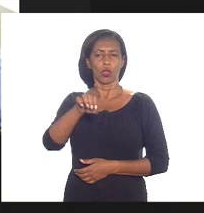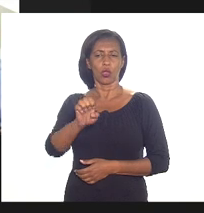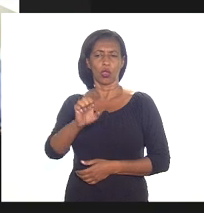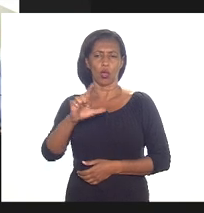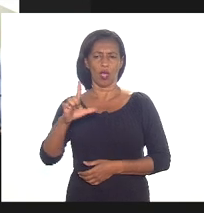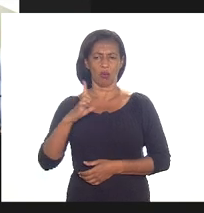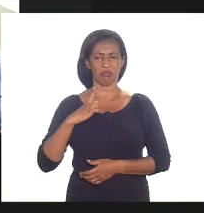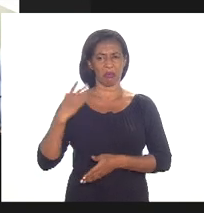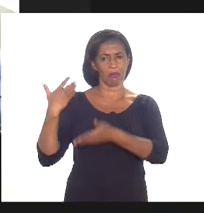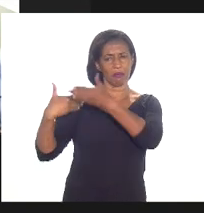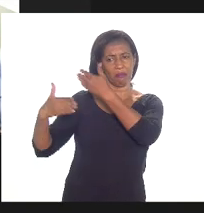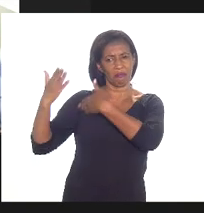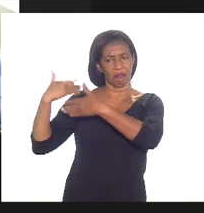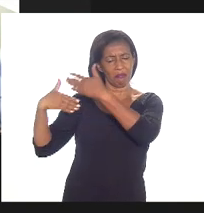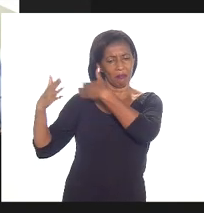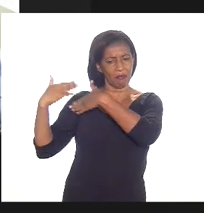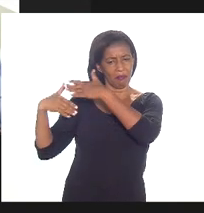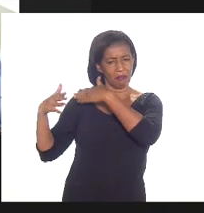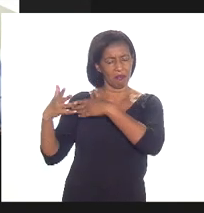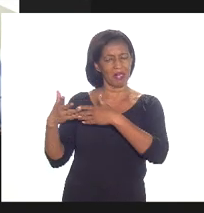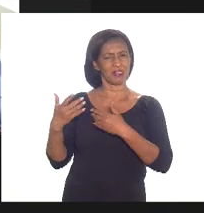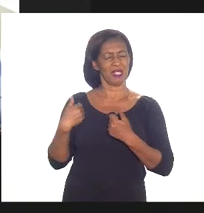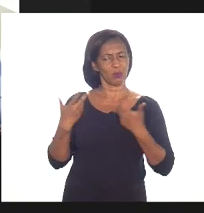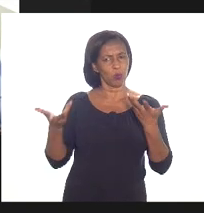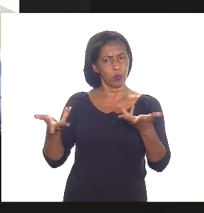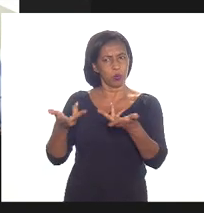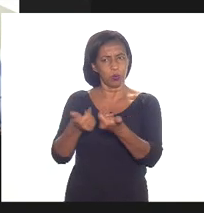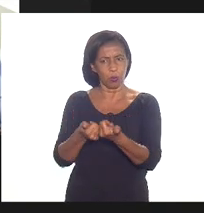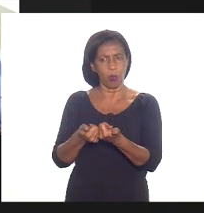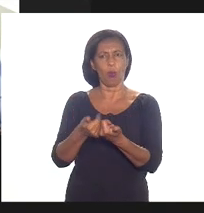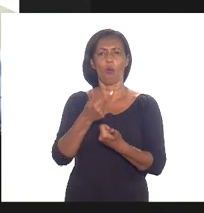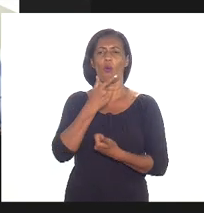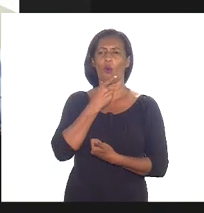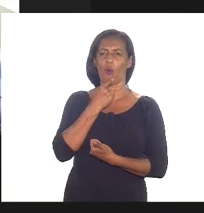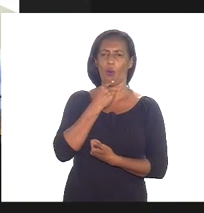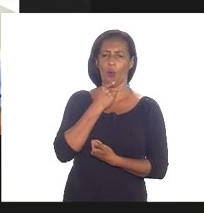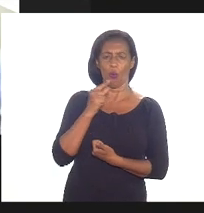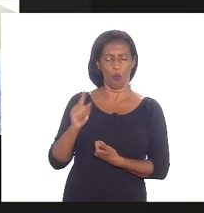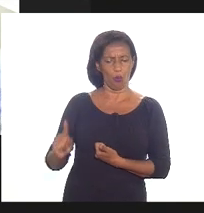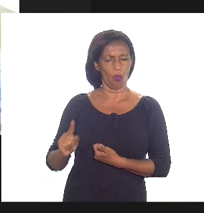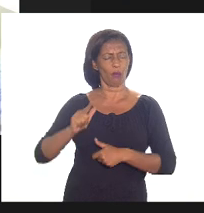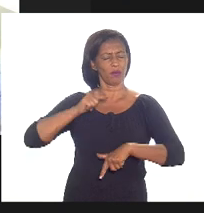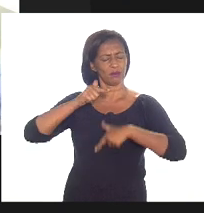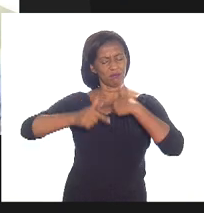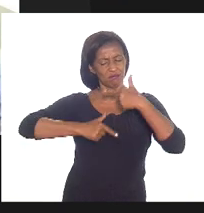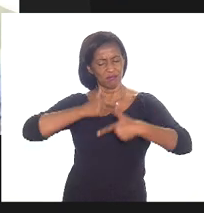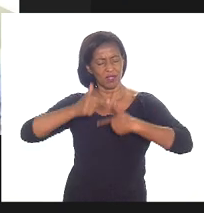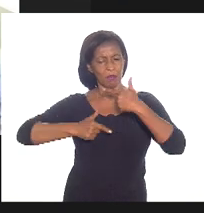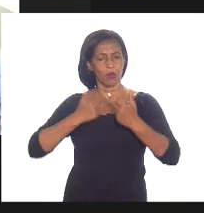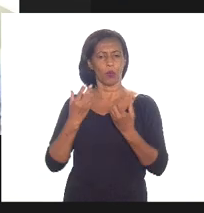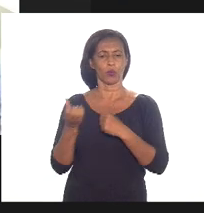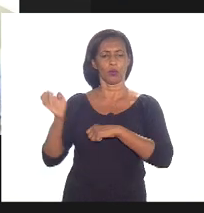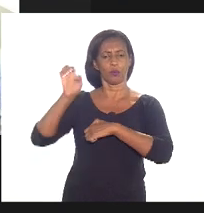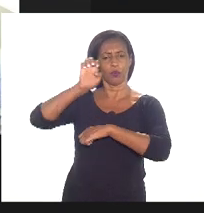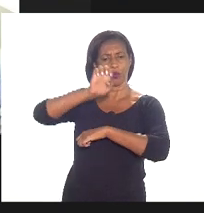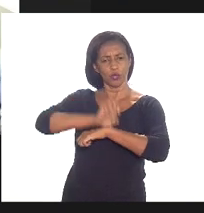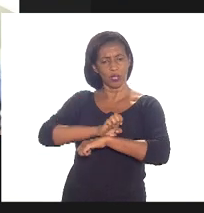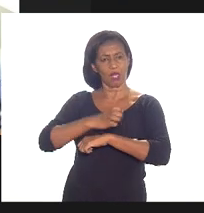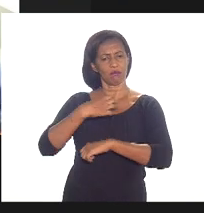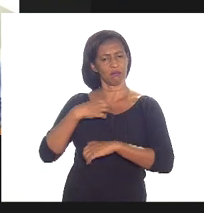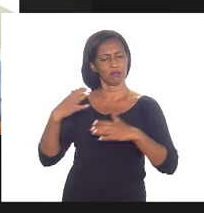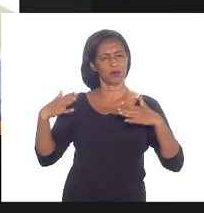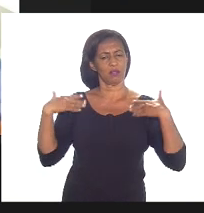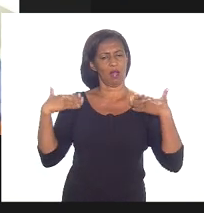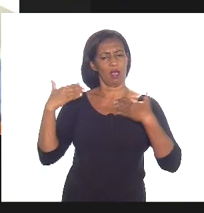passado, sempre um passado muito brilhante, um cara que devemos respeitar, trabalhou muito pelo nosso Estado. Então, estou muito alegre em